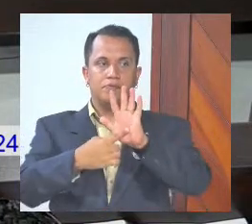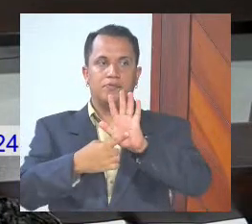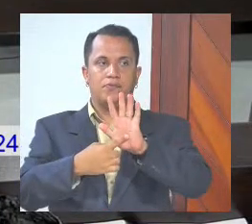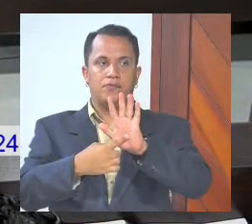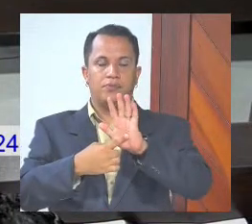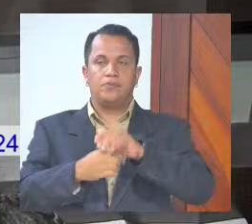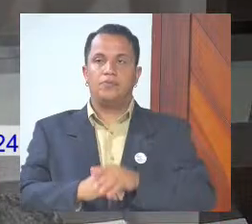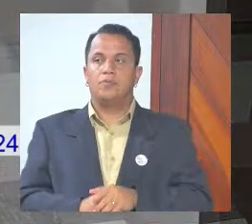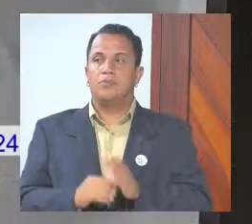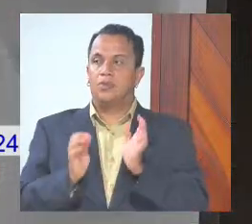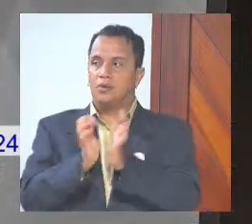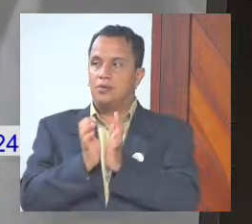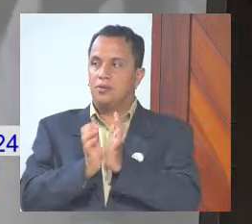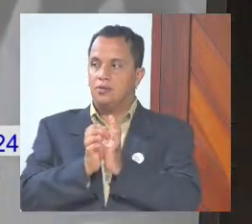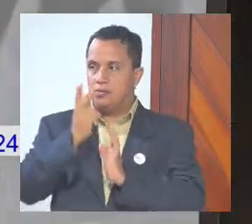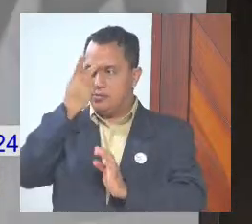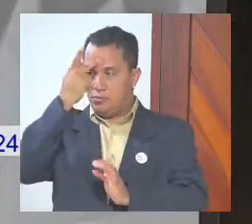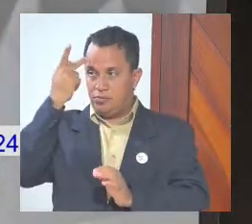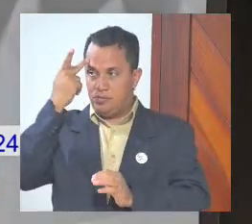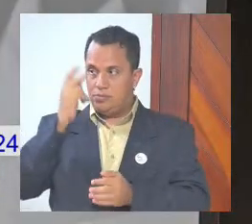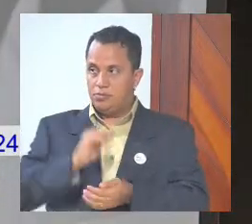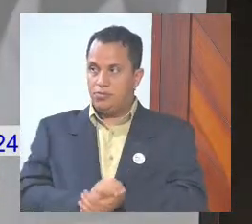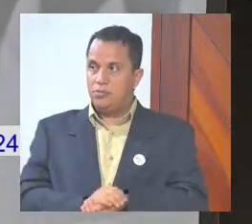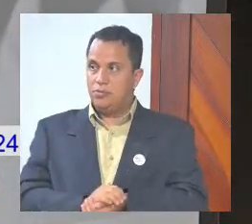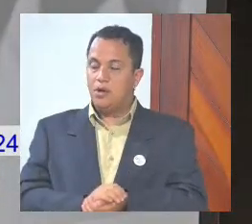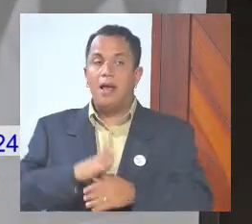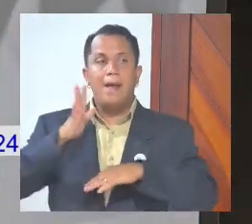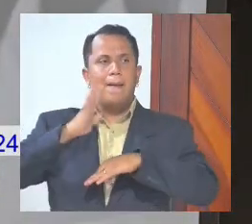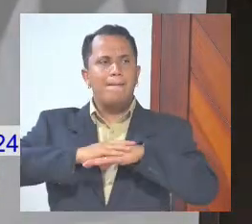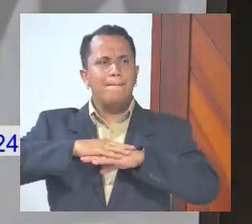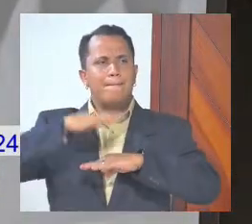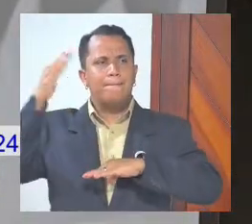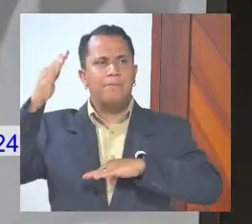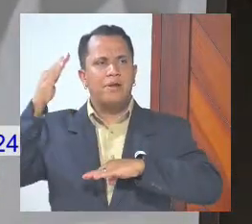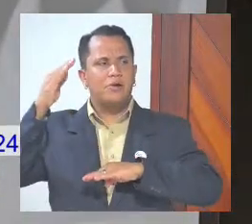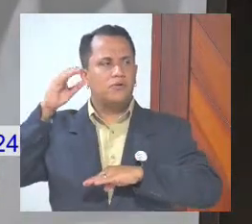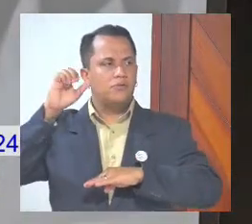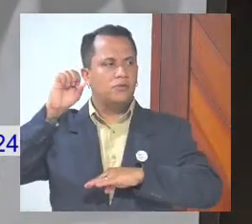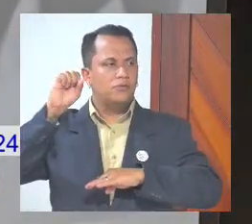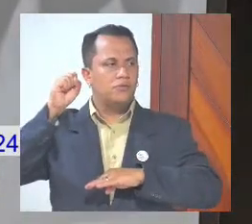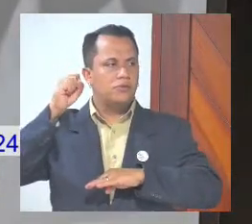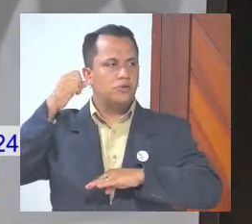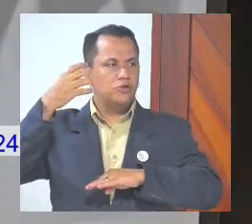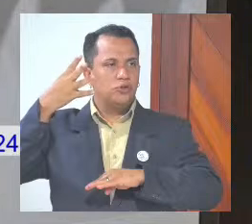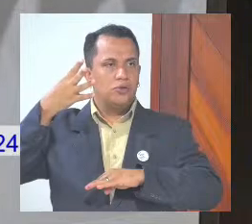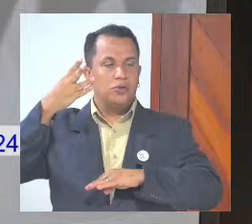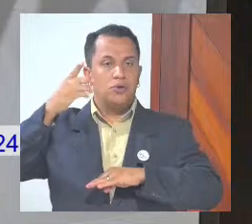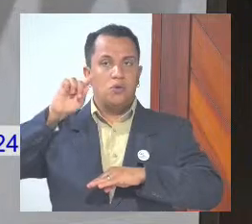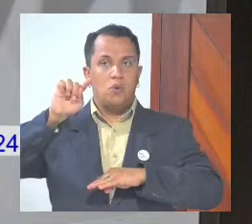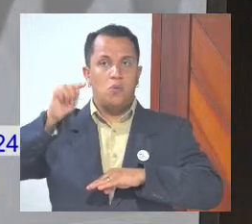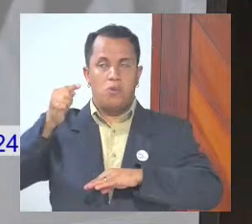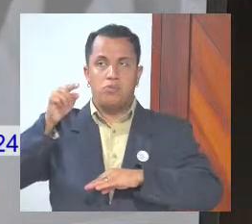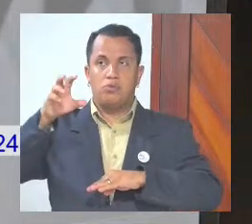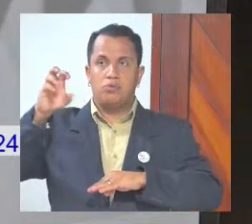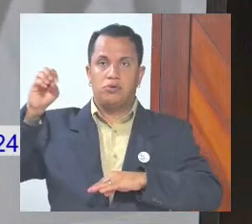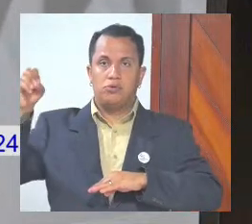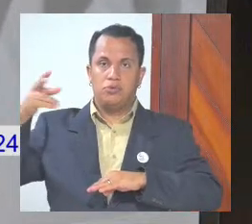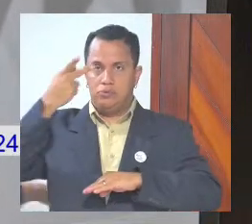representantes da população pinheirense que somam mais de 84 mil